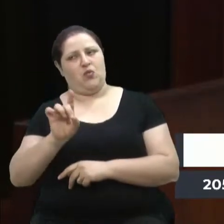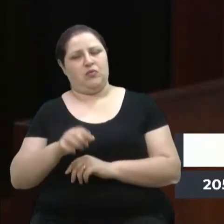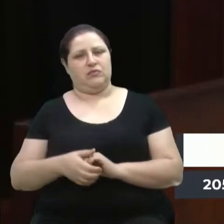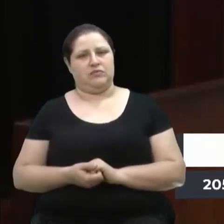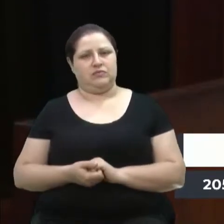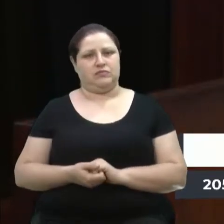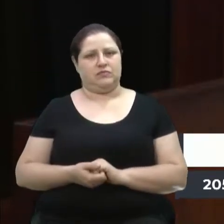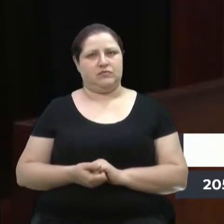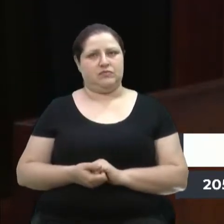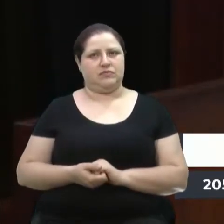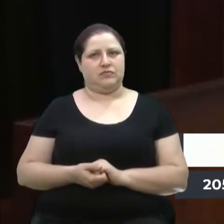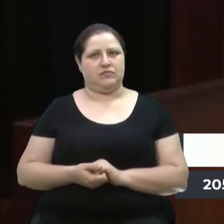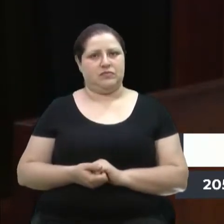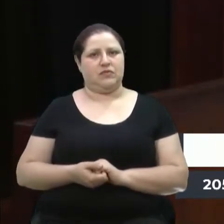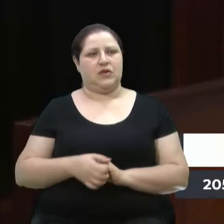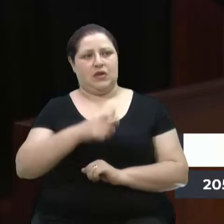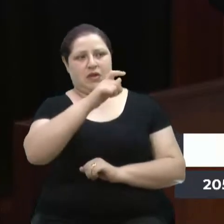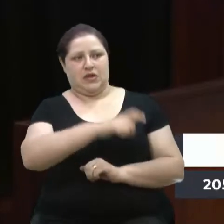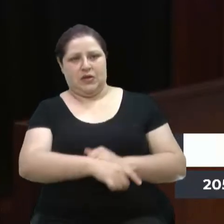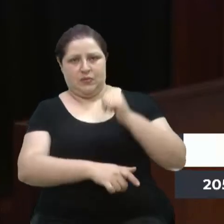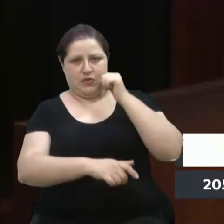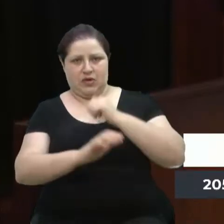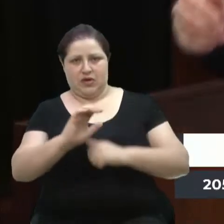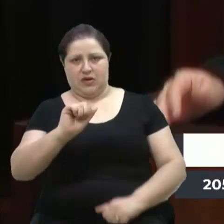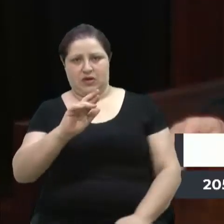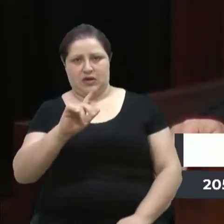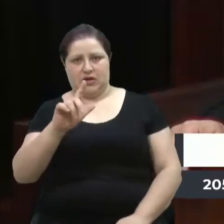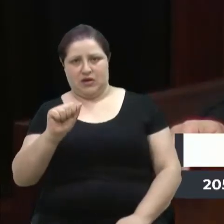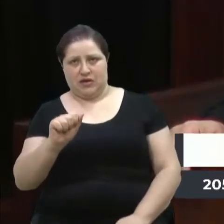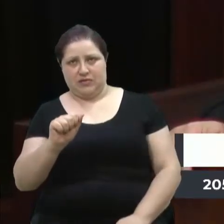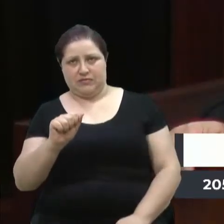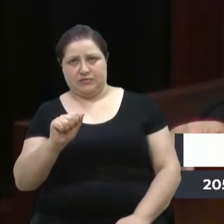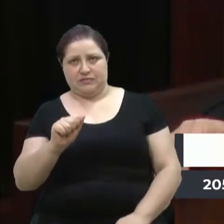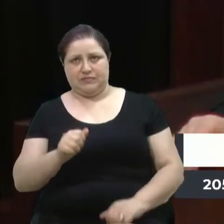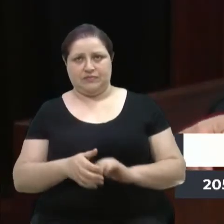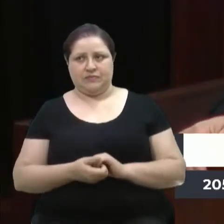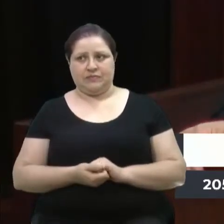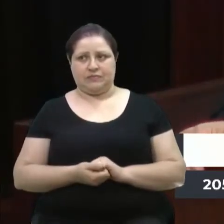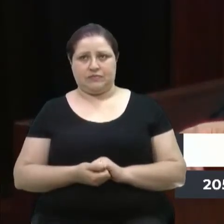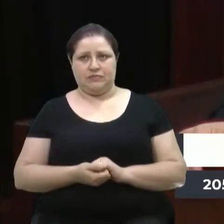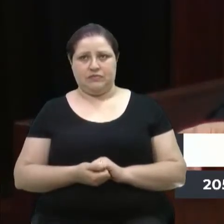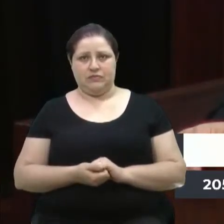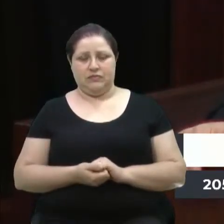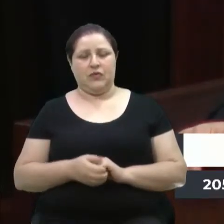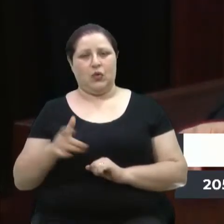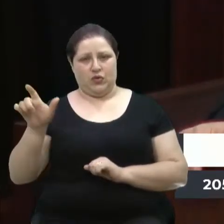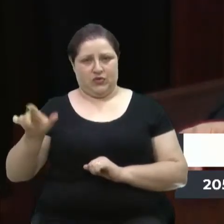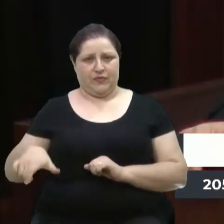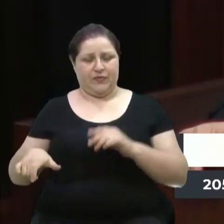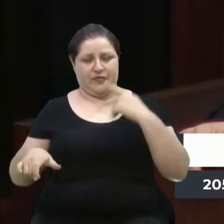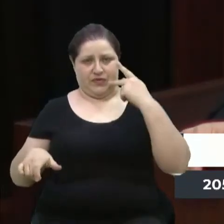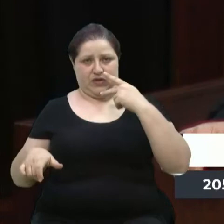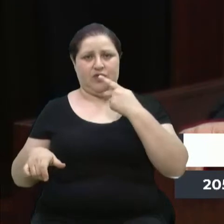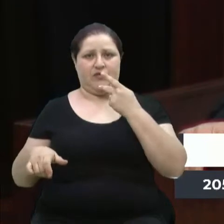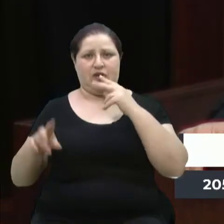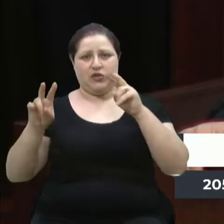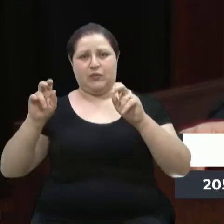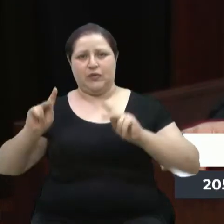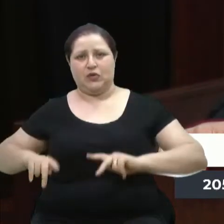a Carla que tá aqui presente é a líder não foi nem sempre falou mas foi vereador que o Senhor deu uma parte ali antes que ele falou sobre a questão que